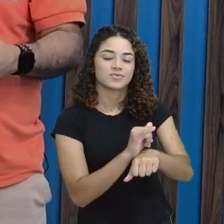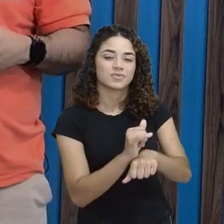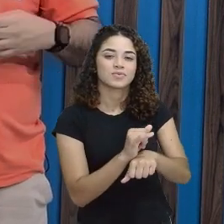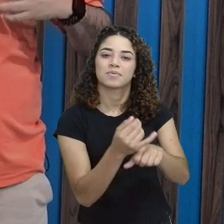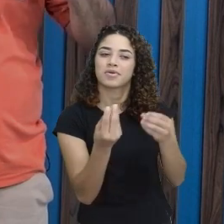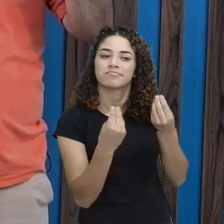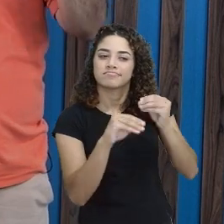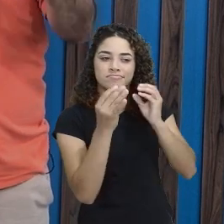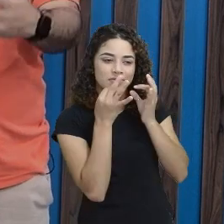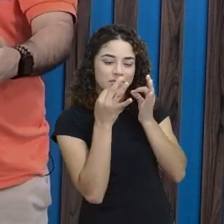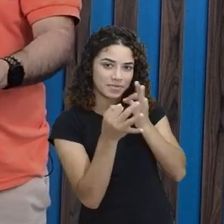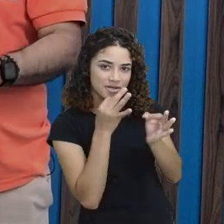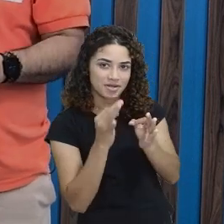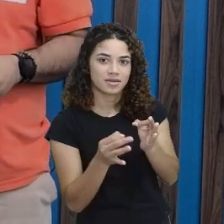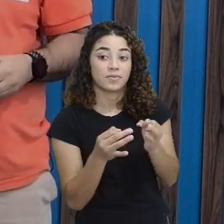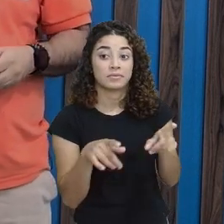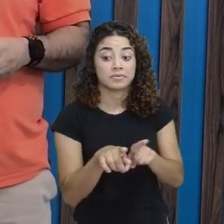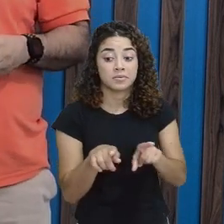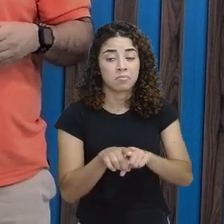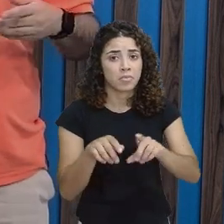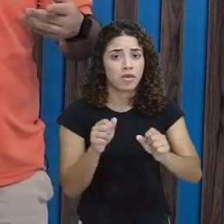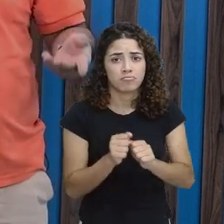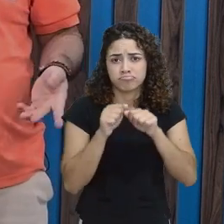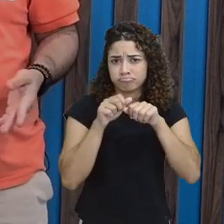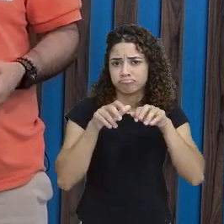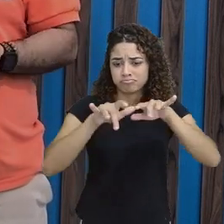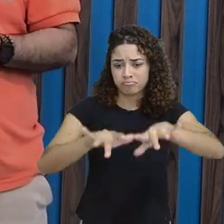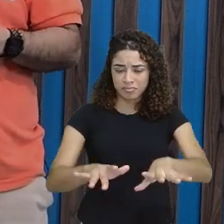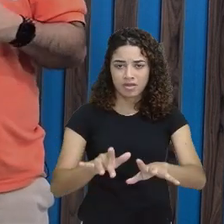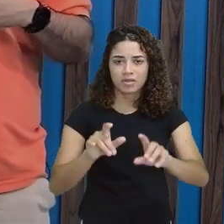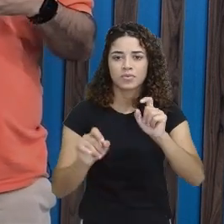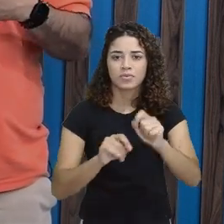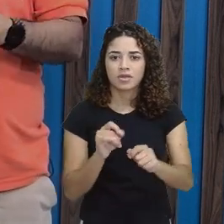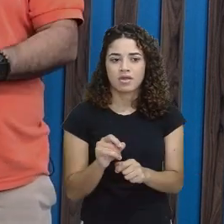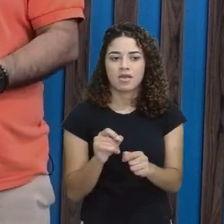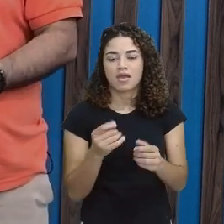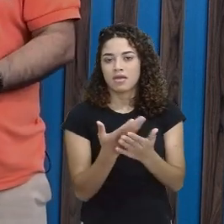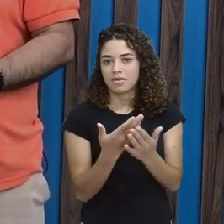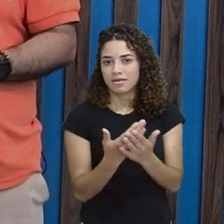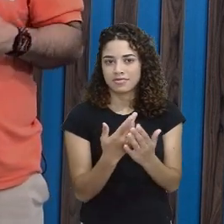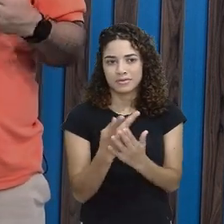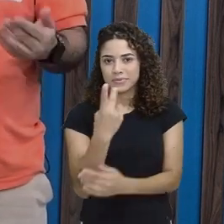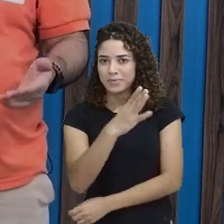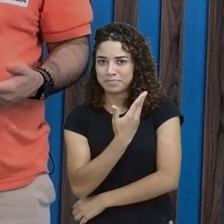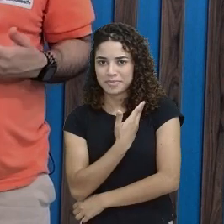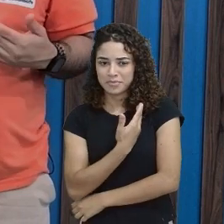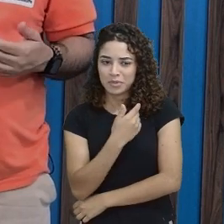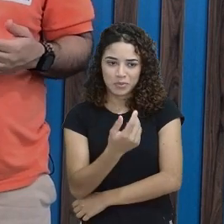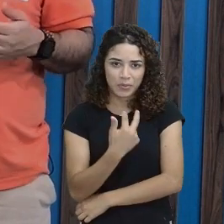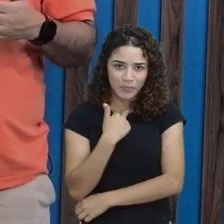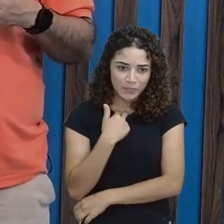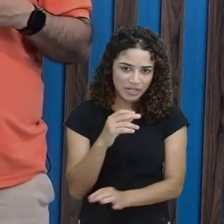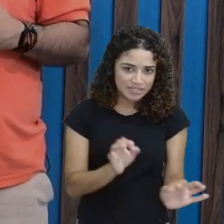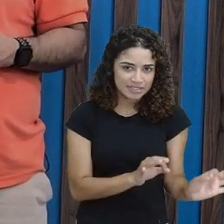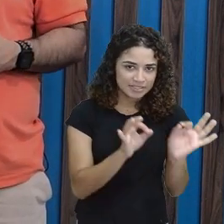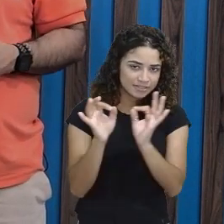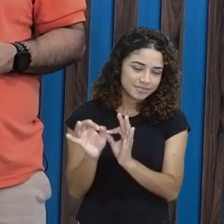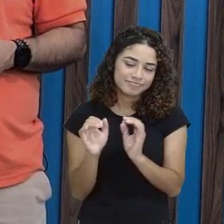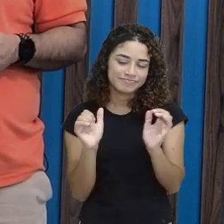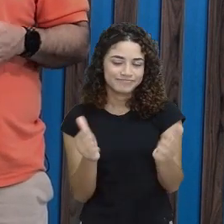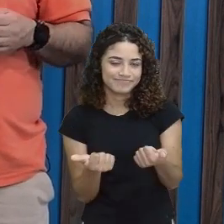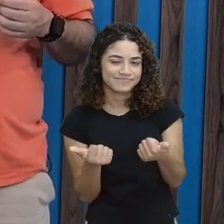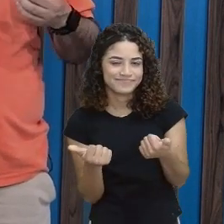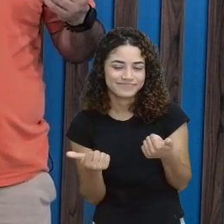lá comentário, compartilha, né, a aula com os seus colegas que não puderam assistir de alguma forma, e é isso,